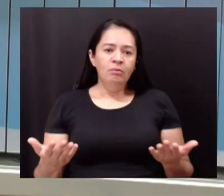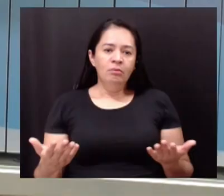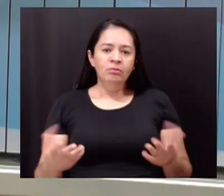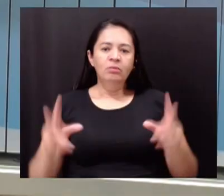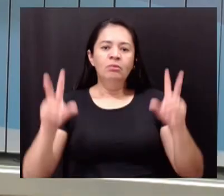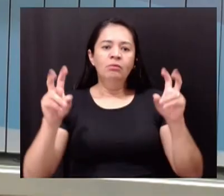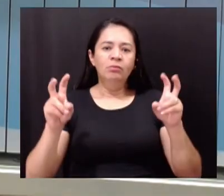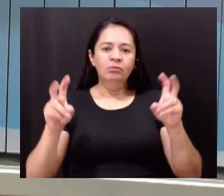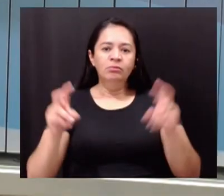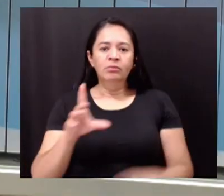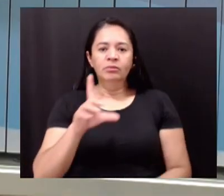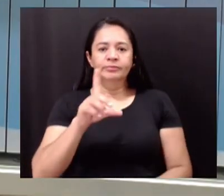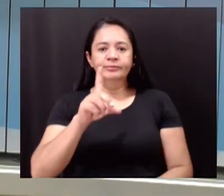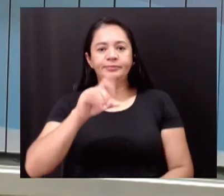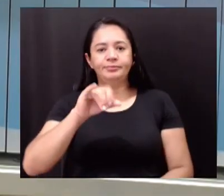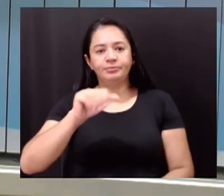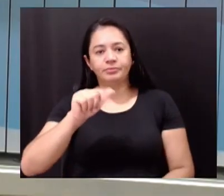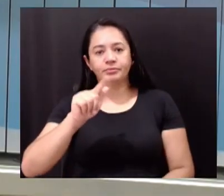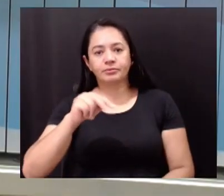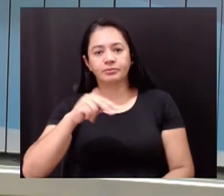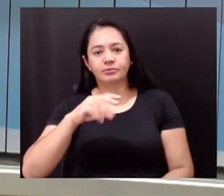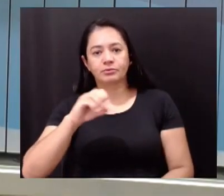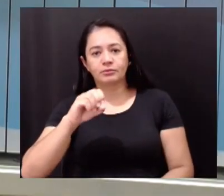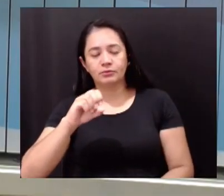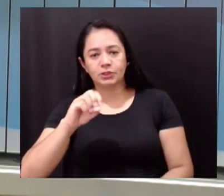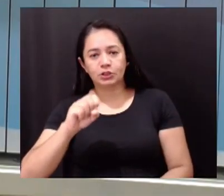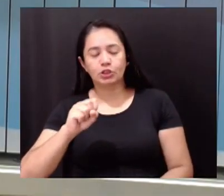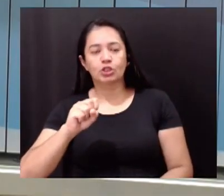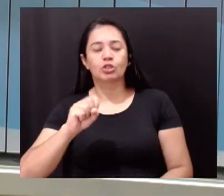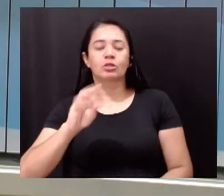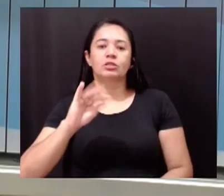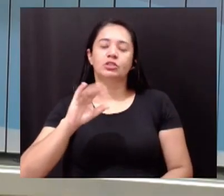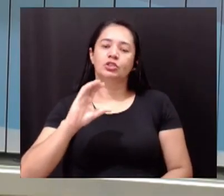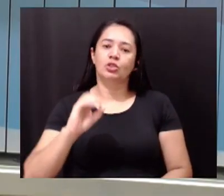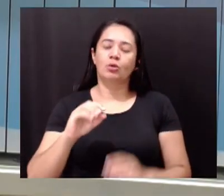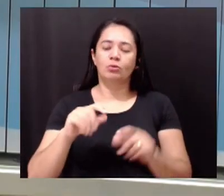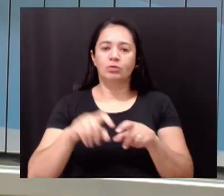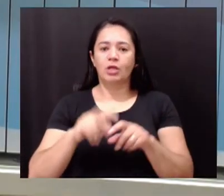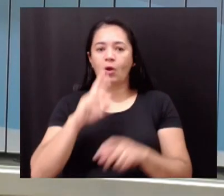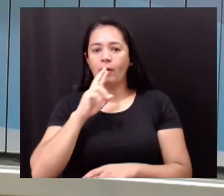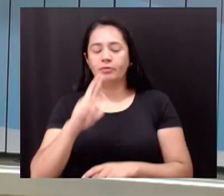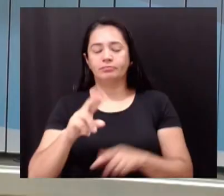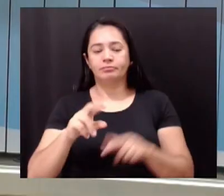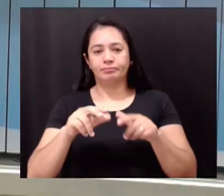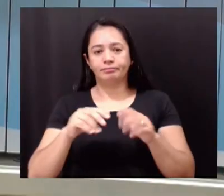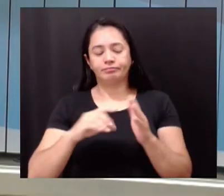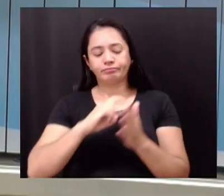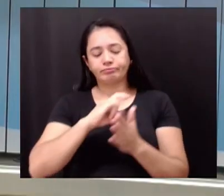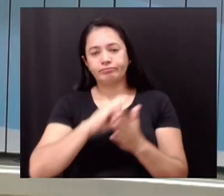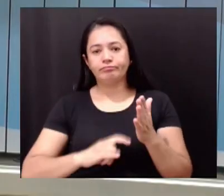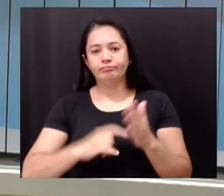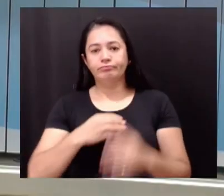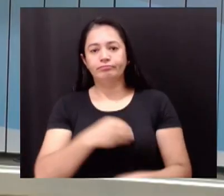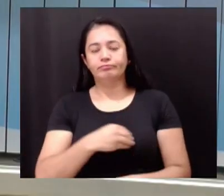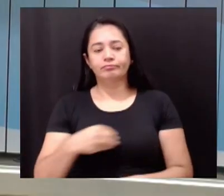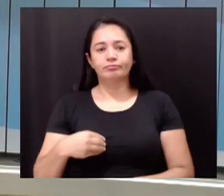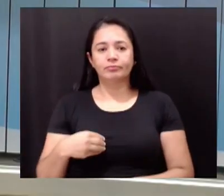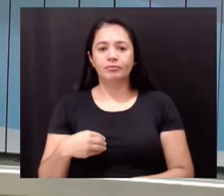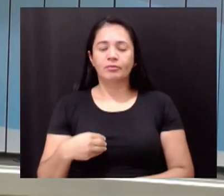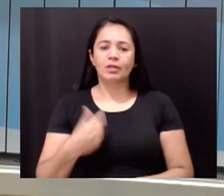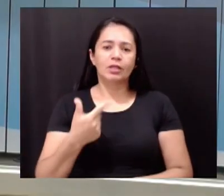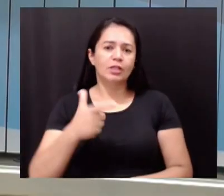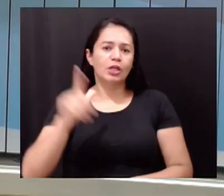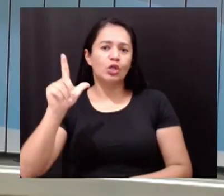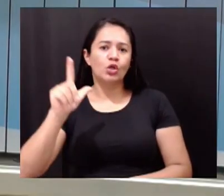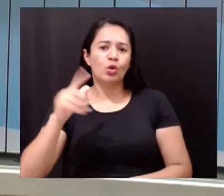Papa Nicolau. Além desse exame, né, que é muito importante que a mulher faça, né, periodicamente, tem algum outro tipo de exame?